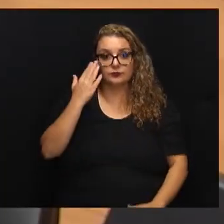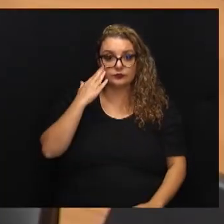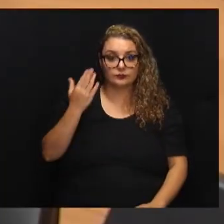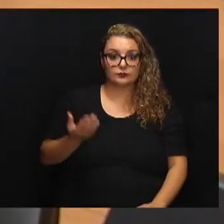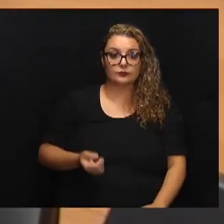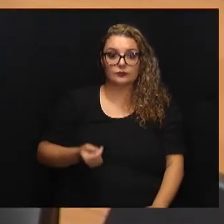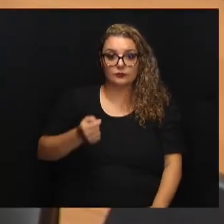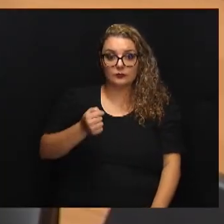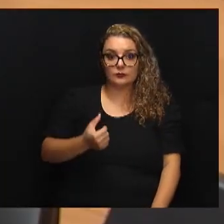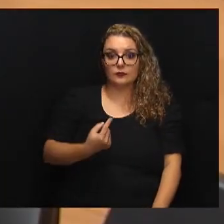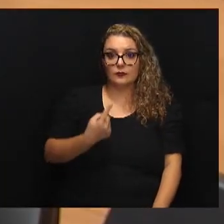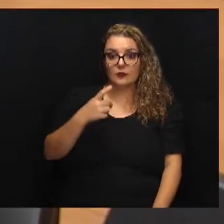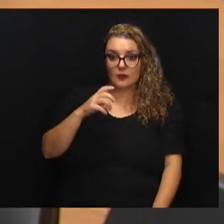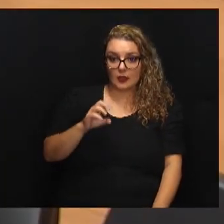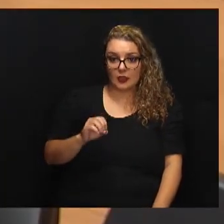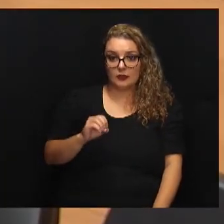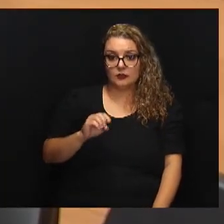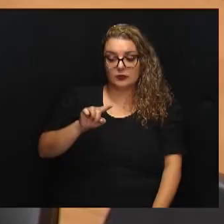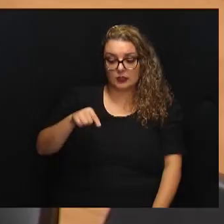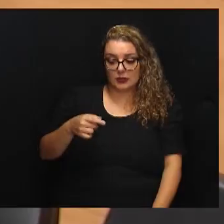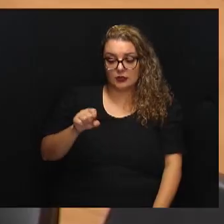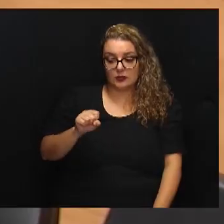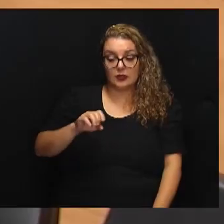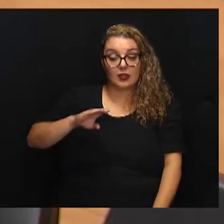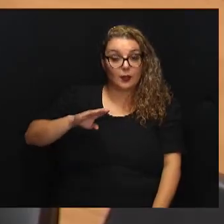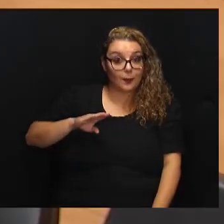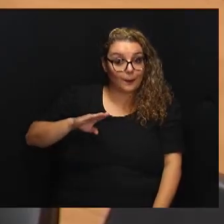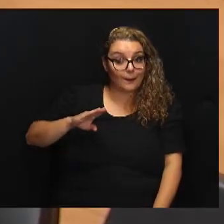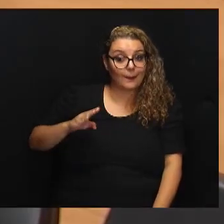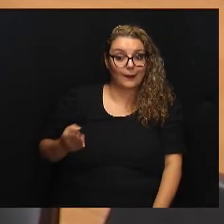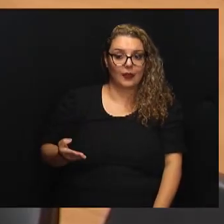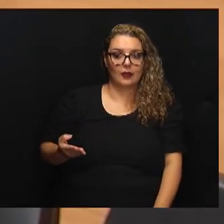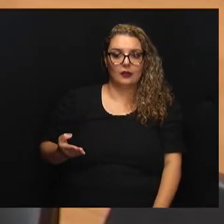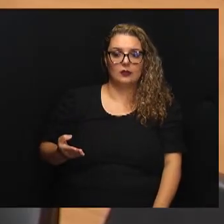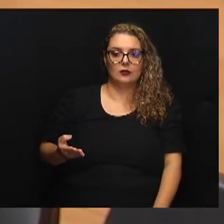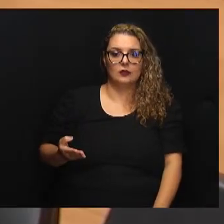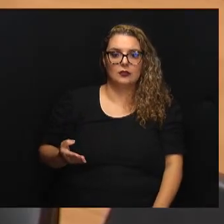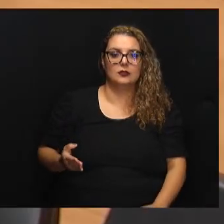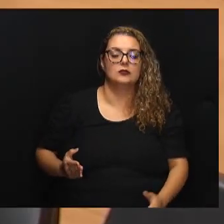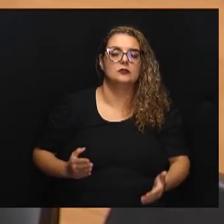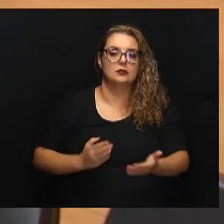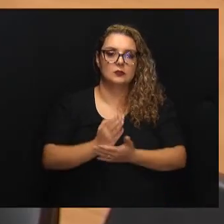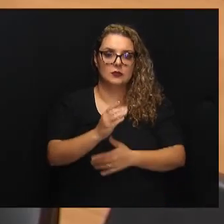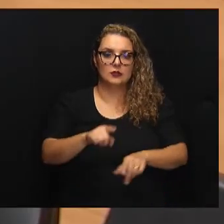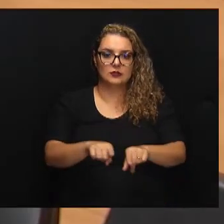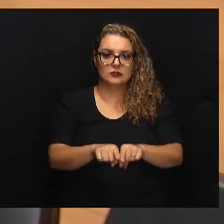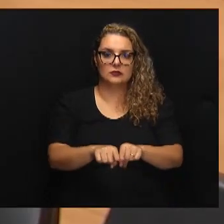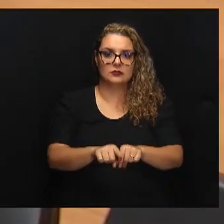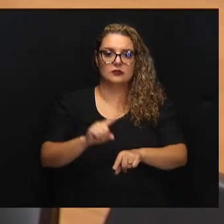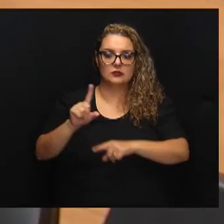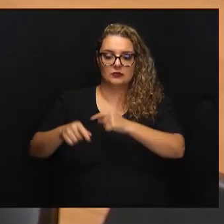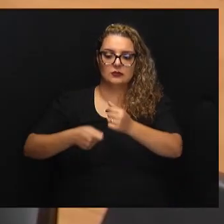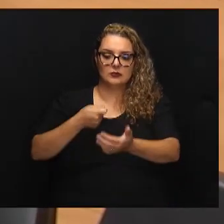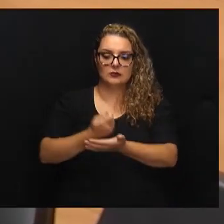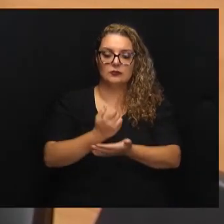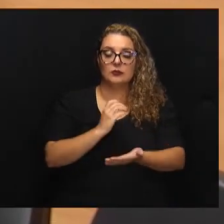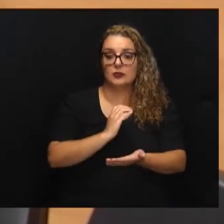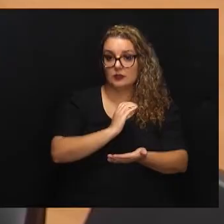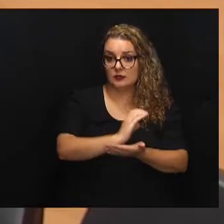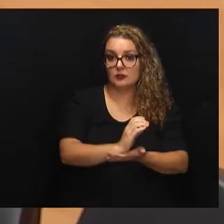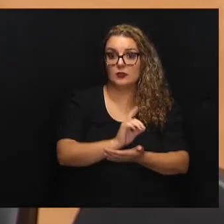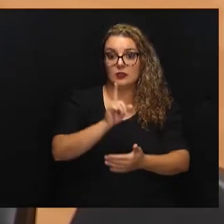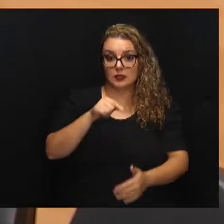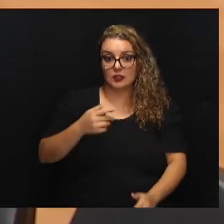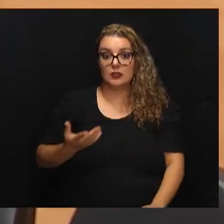quase 10,8 bilhões. Também aprovamos aqui as emendas impositivas, que é